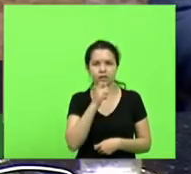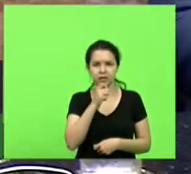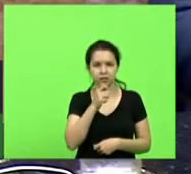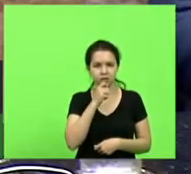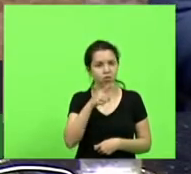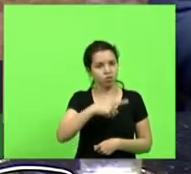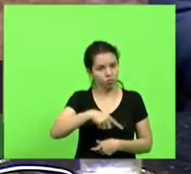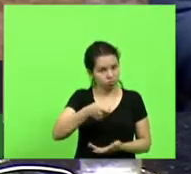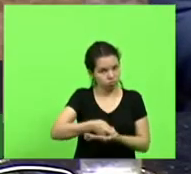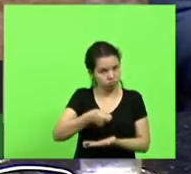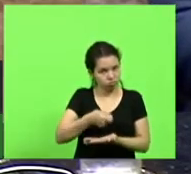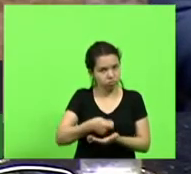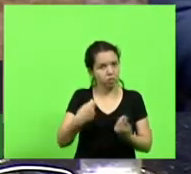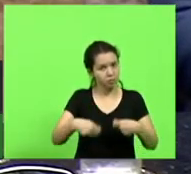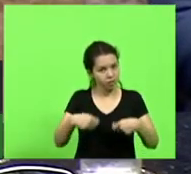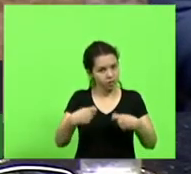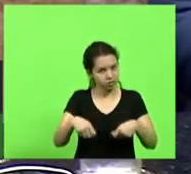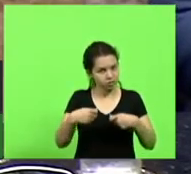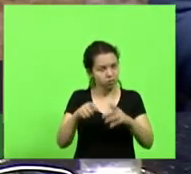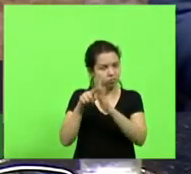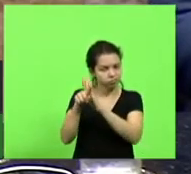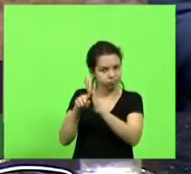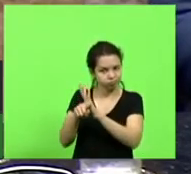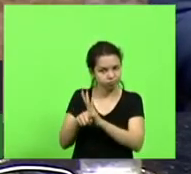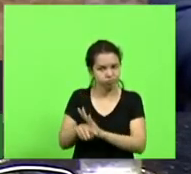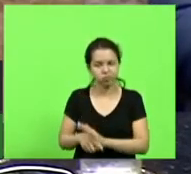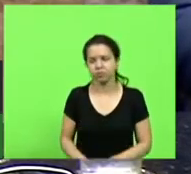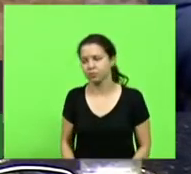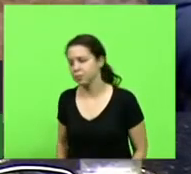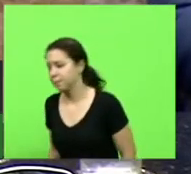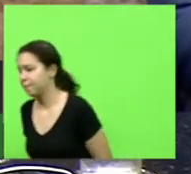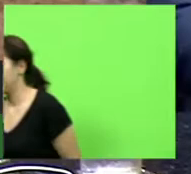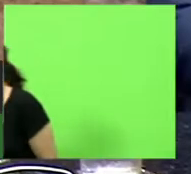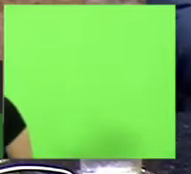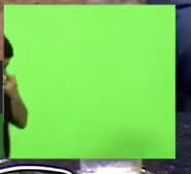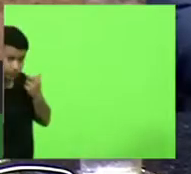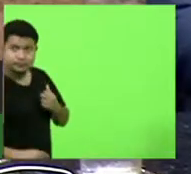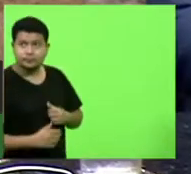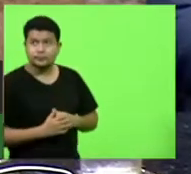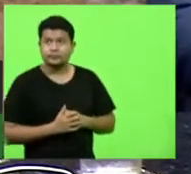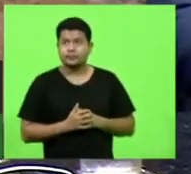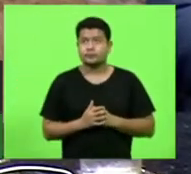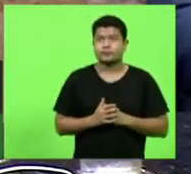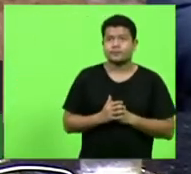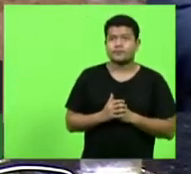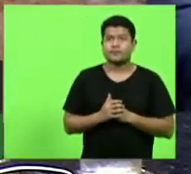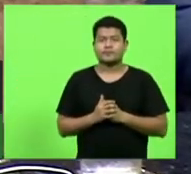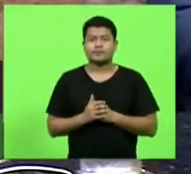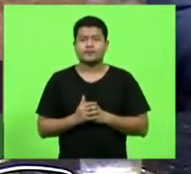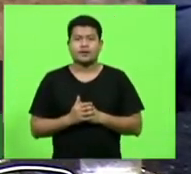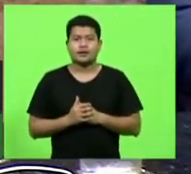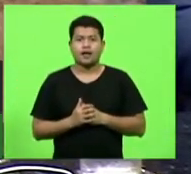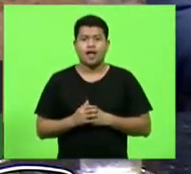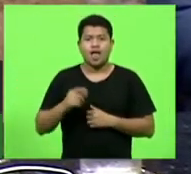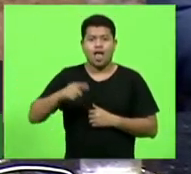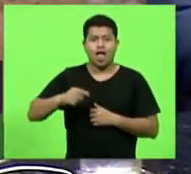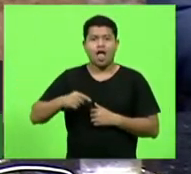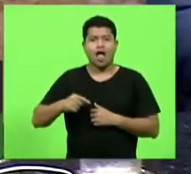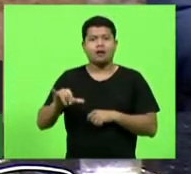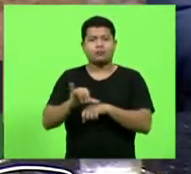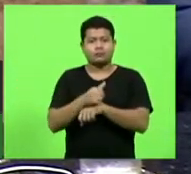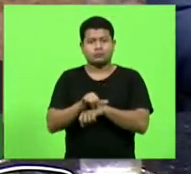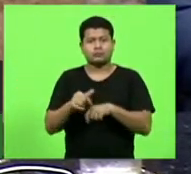de levantar, é uma CPI, é nosso dever, é uma arma dessa casa que a gente tem para poder